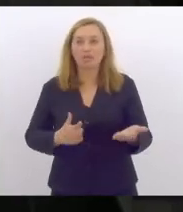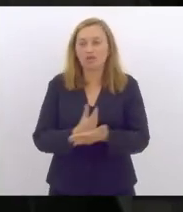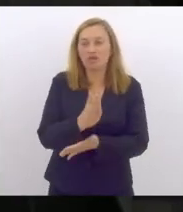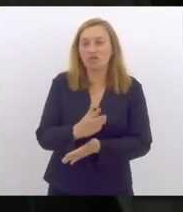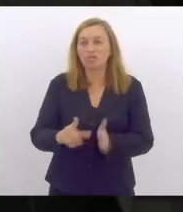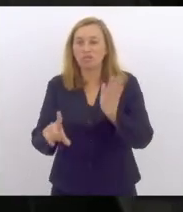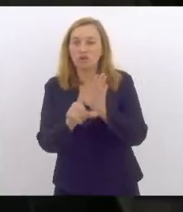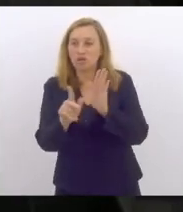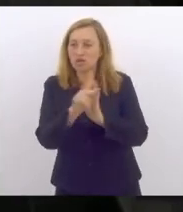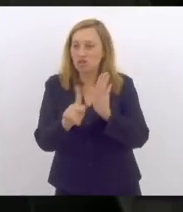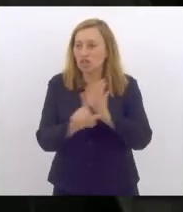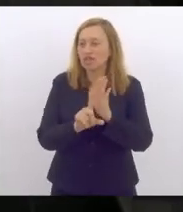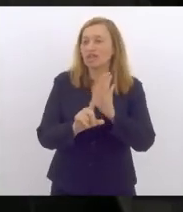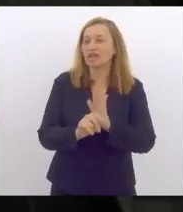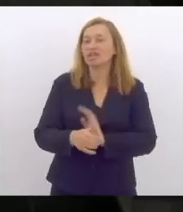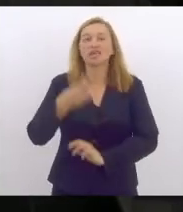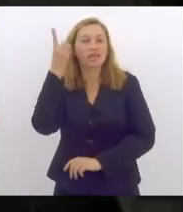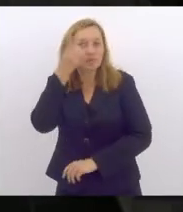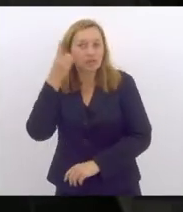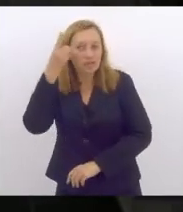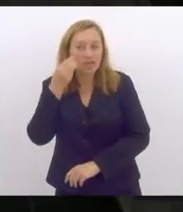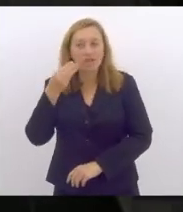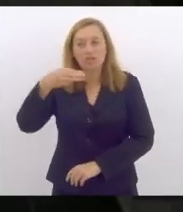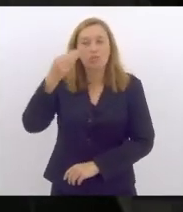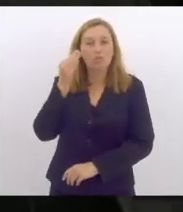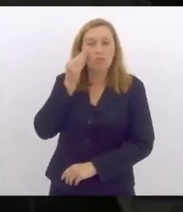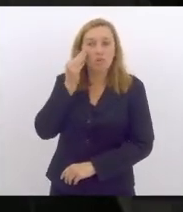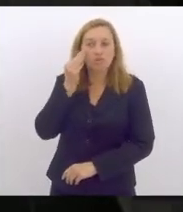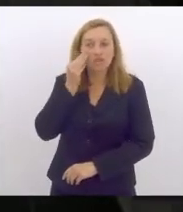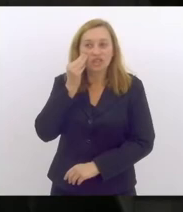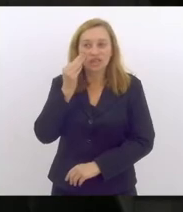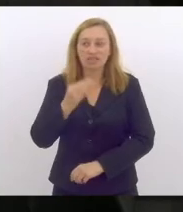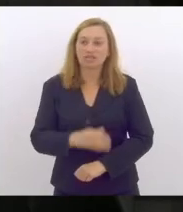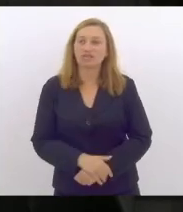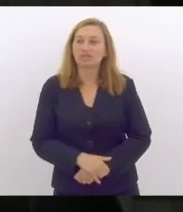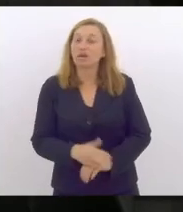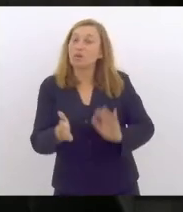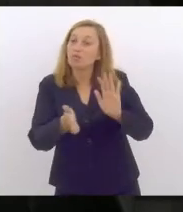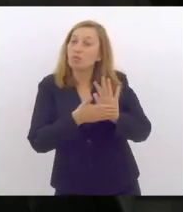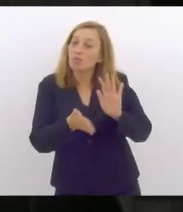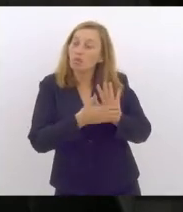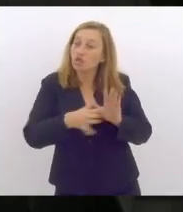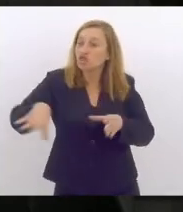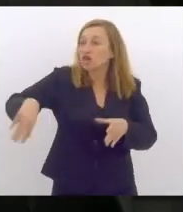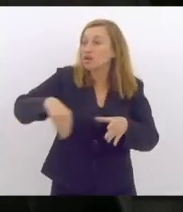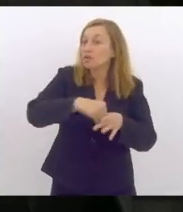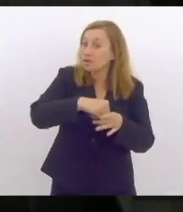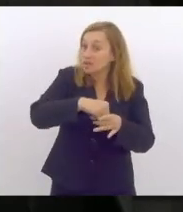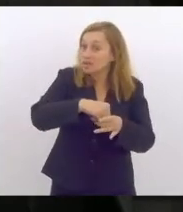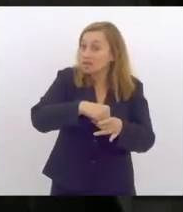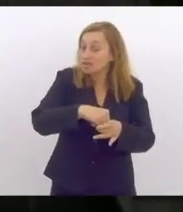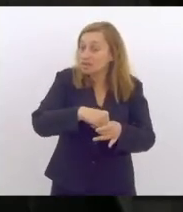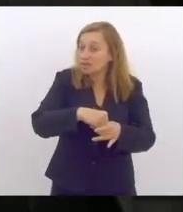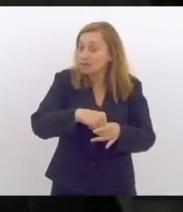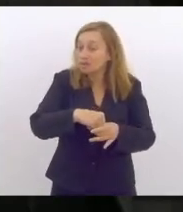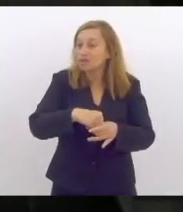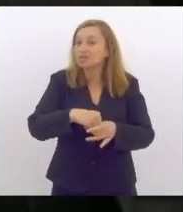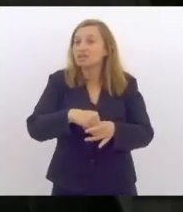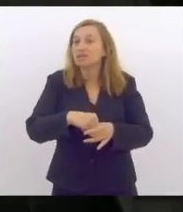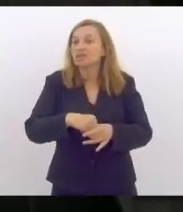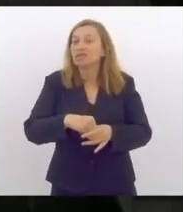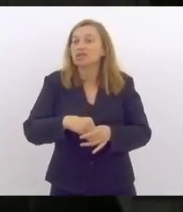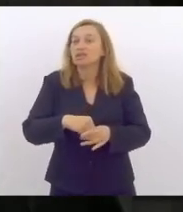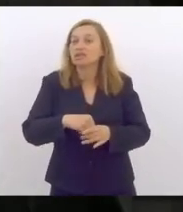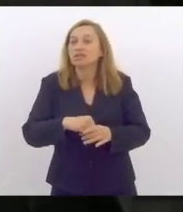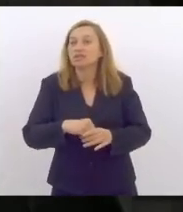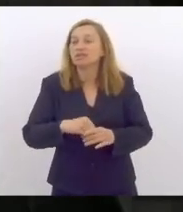lei da deputada Mônica Francisco, que propôs a inclusão na rede